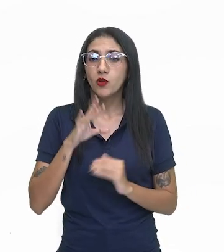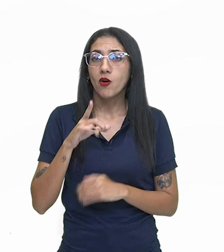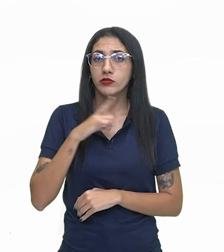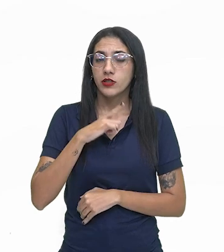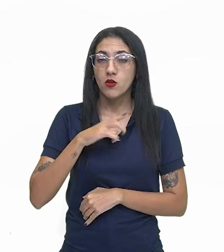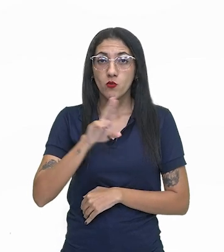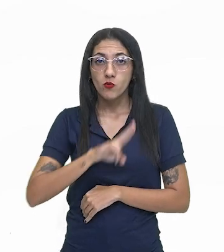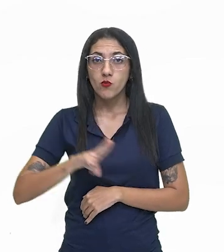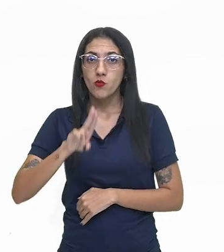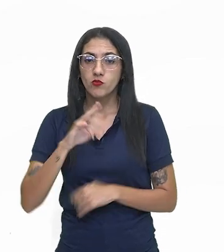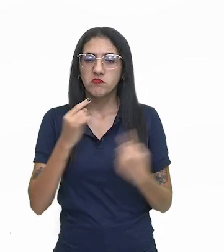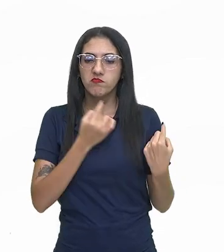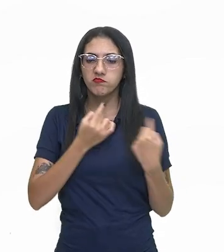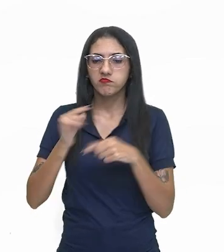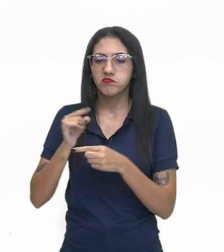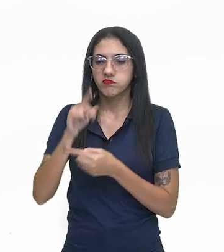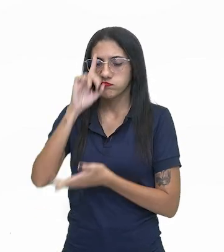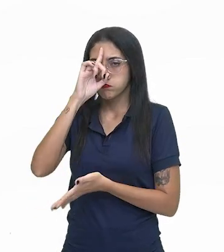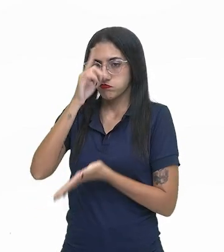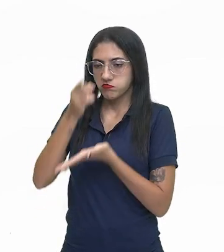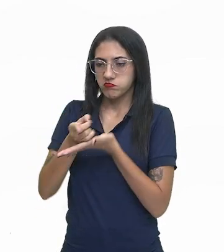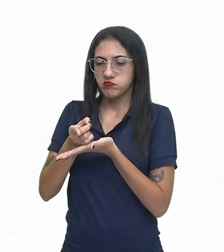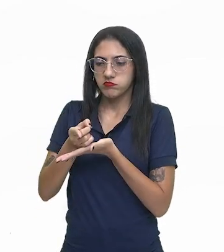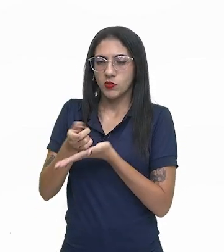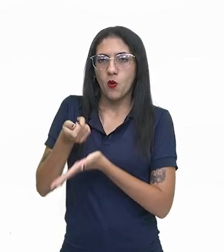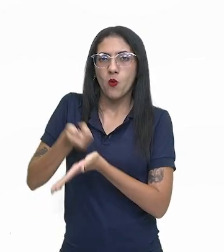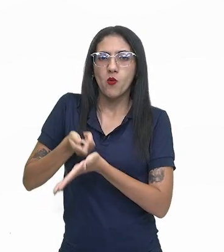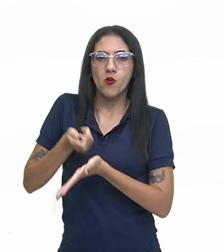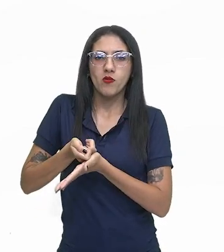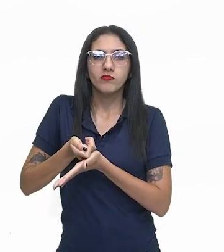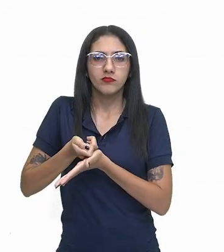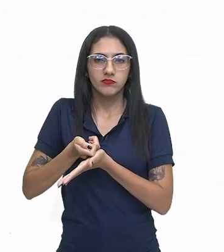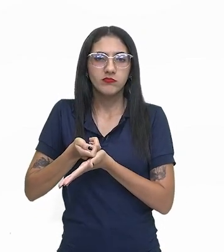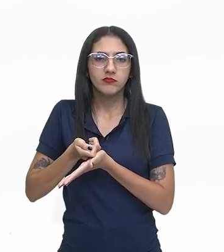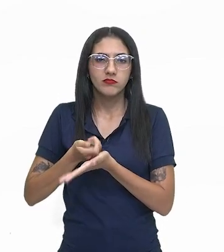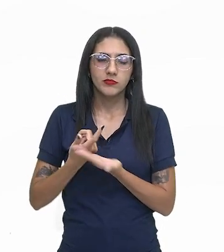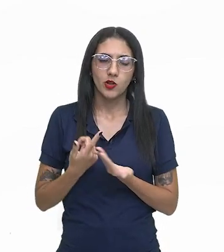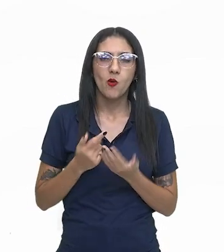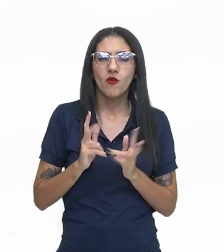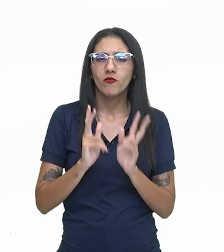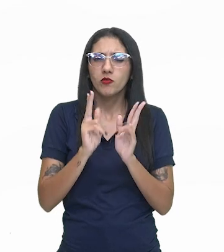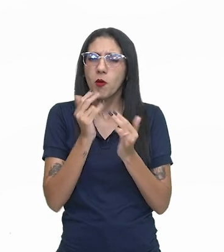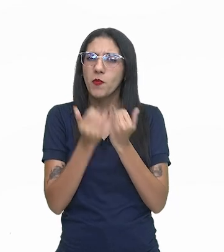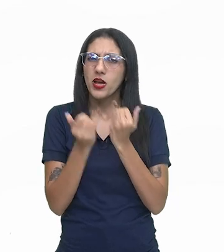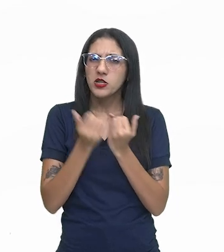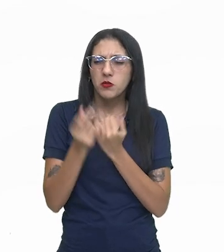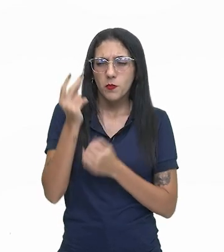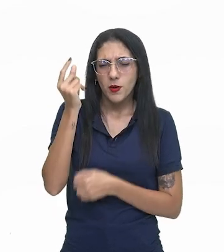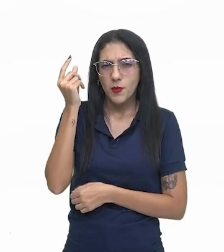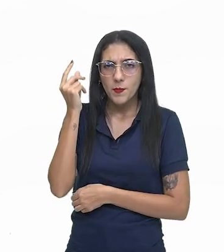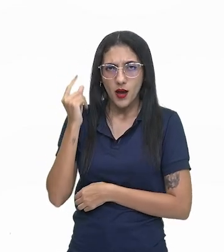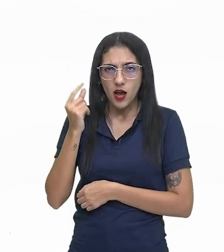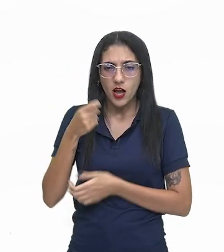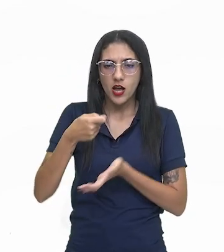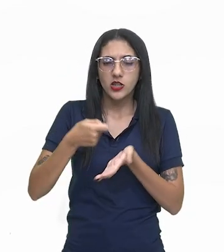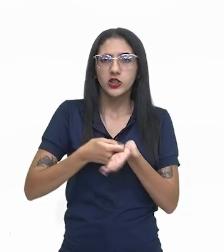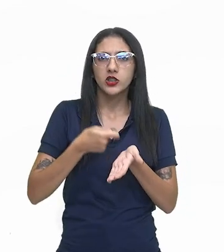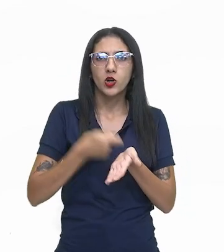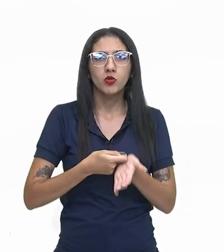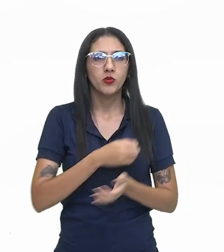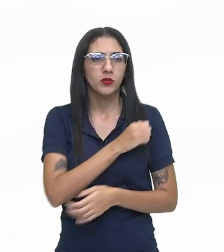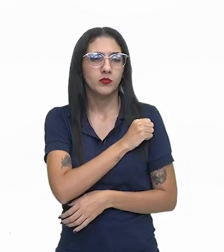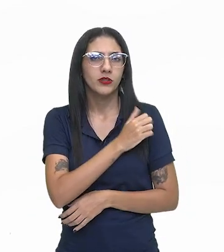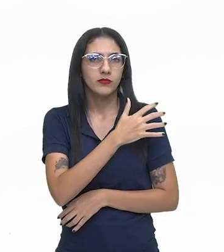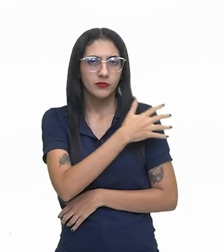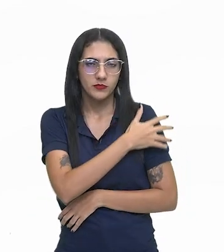apenas o uso da força para a imposição da vontade, como é o caso das ditaduras. Então, o poder não legítimo,